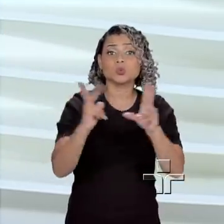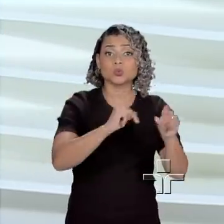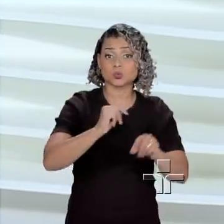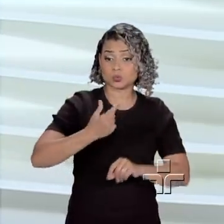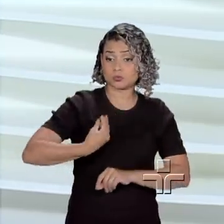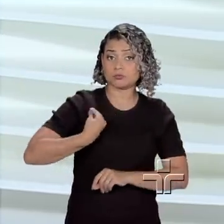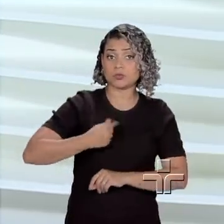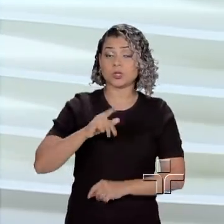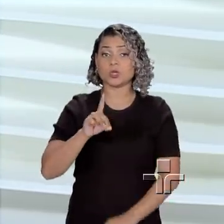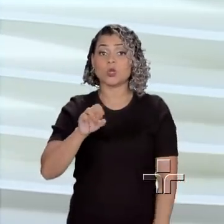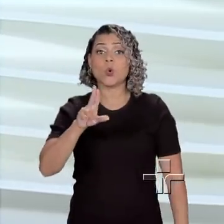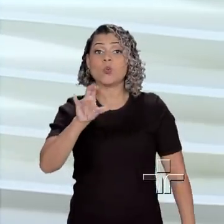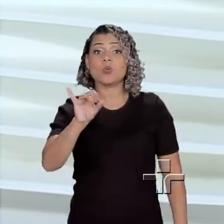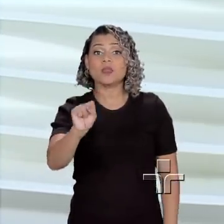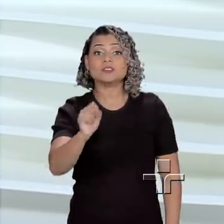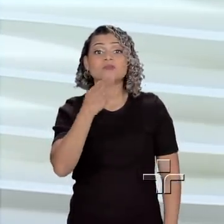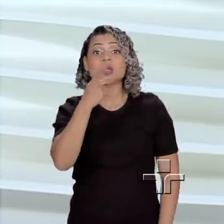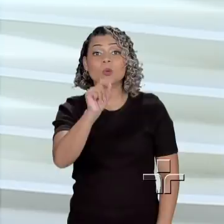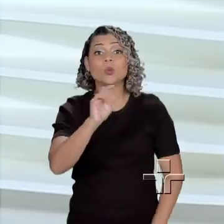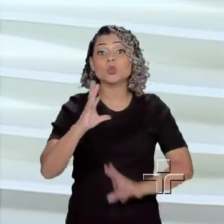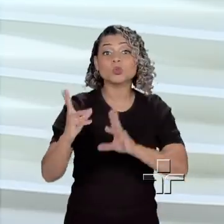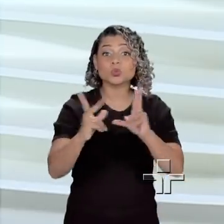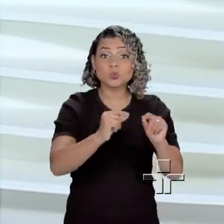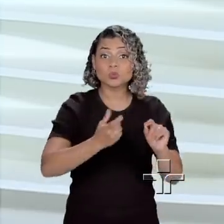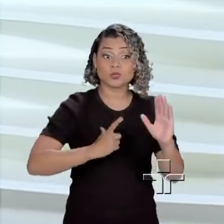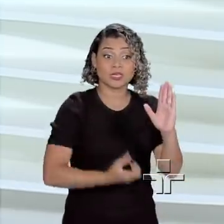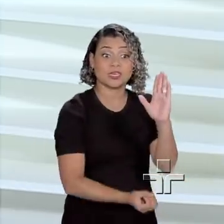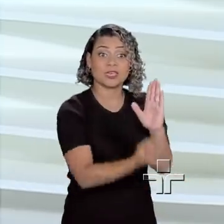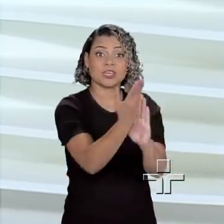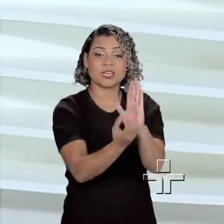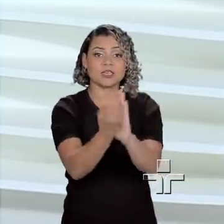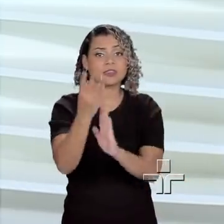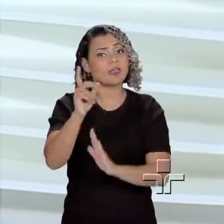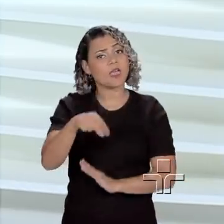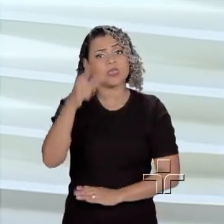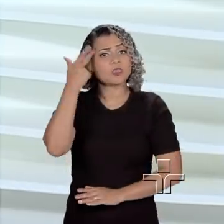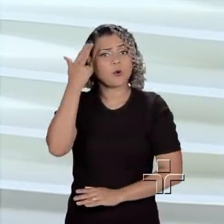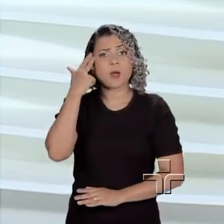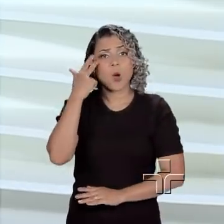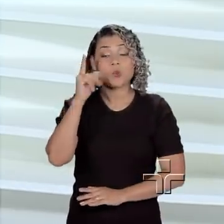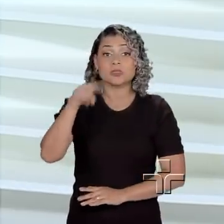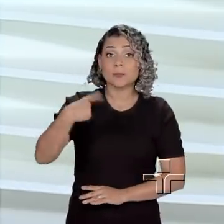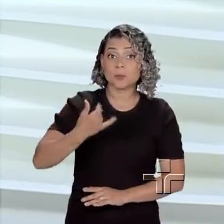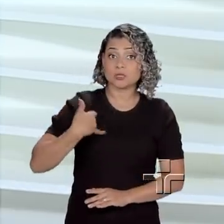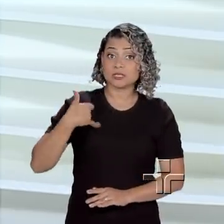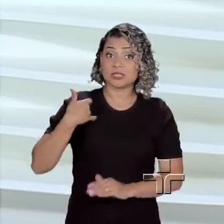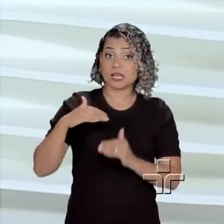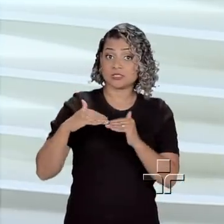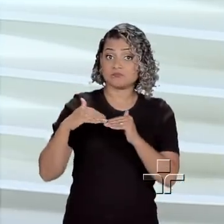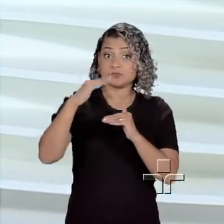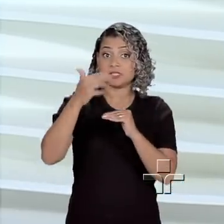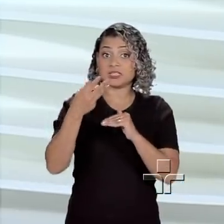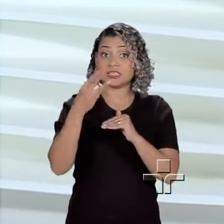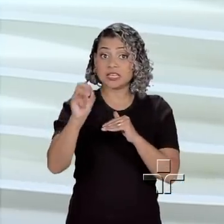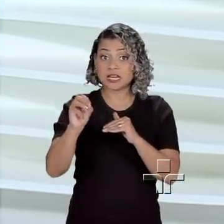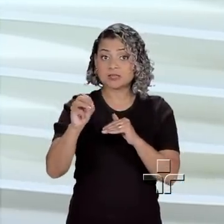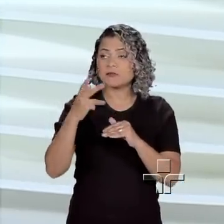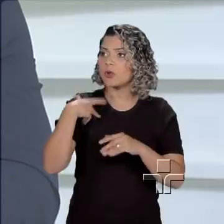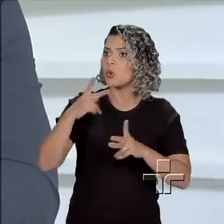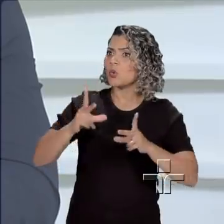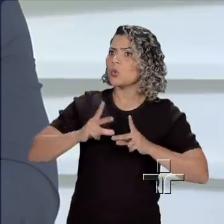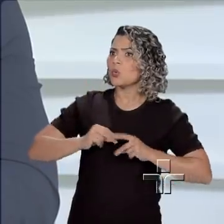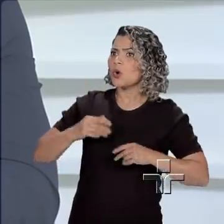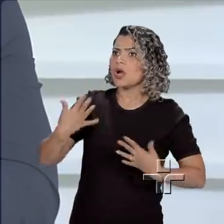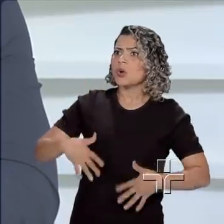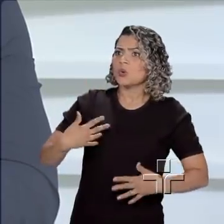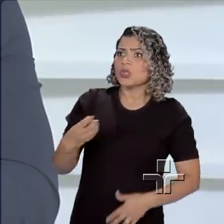a gente nasce é normal. Certo? Só depois de 30 ou 40 anos de idade que você vê uma coisa nova e diz isso aqui é o fim do